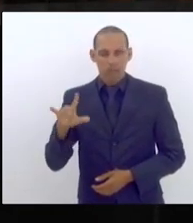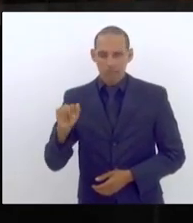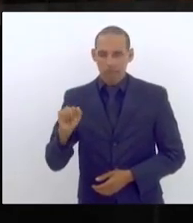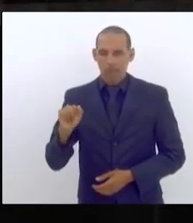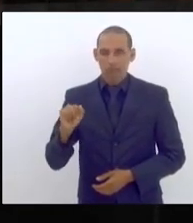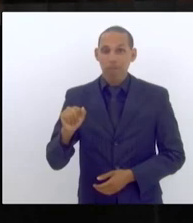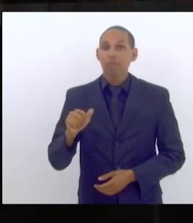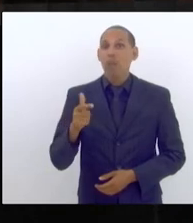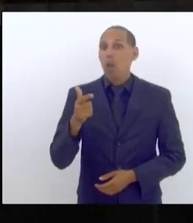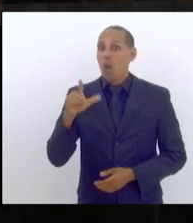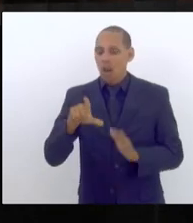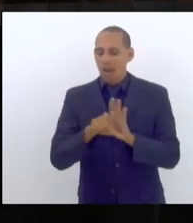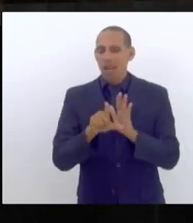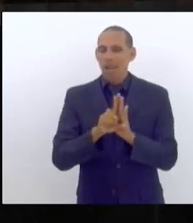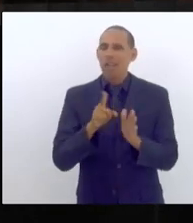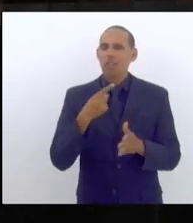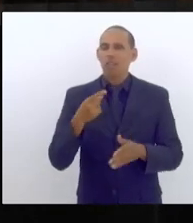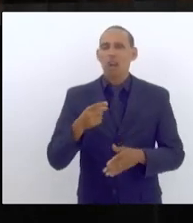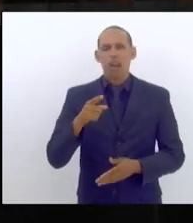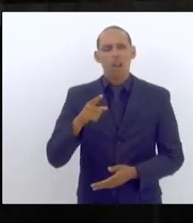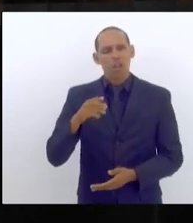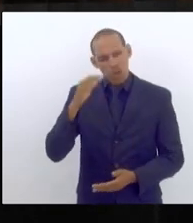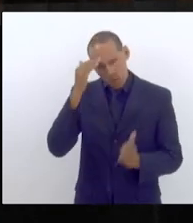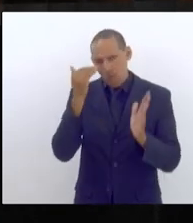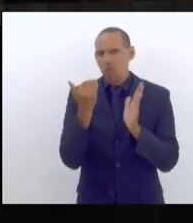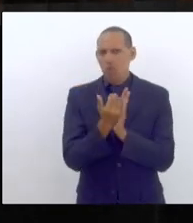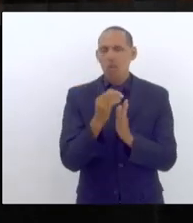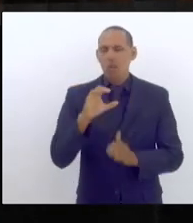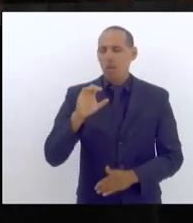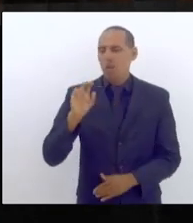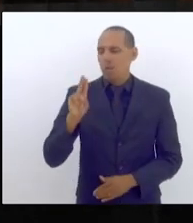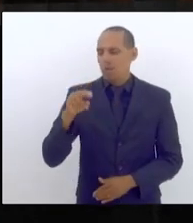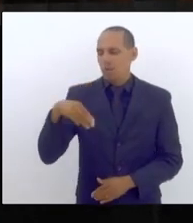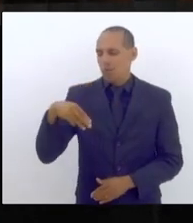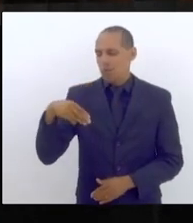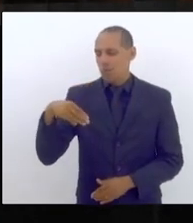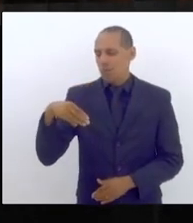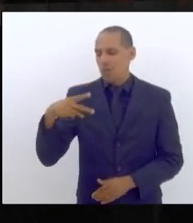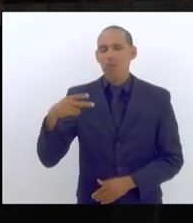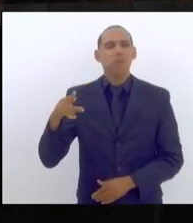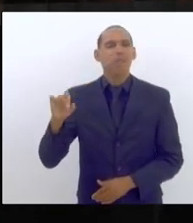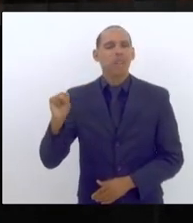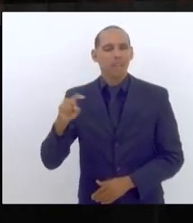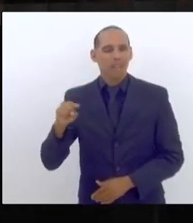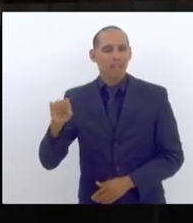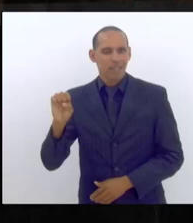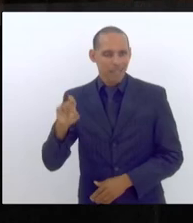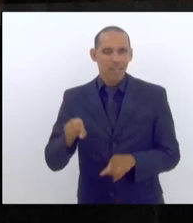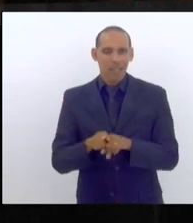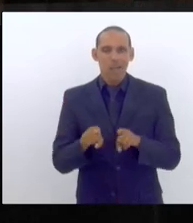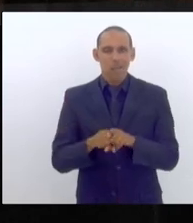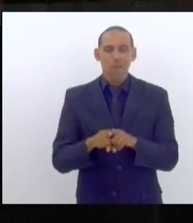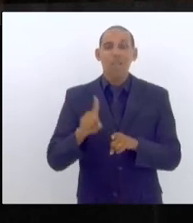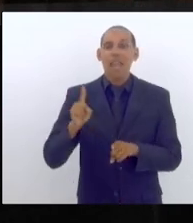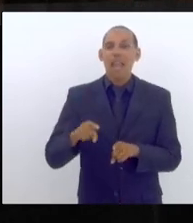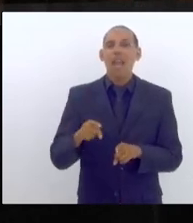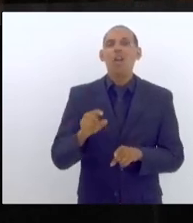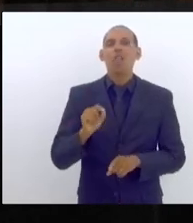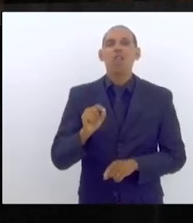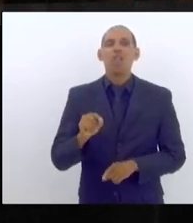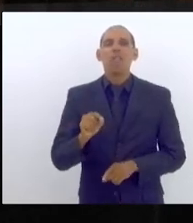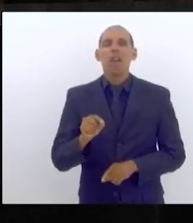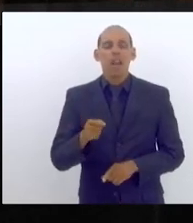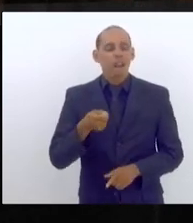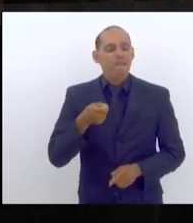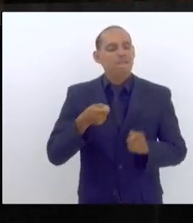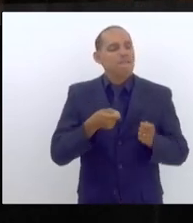cúmplice dela várias vezes, deputada Tia Ju, é aquela da chantagem sexual patronal. A chantagem